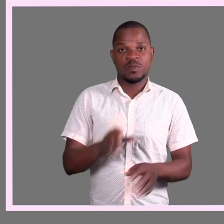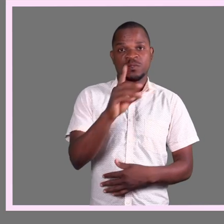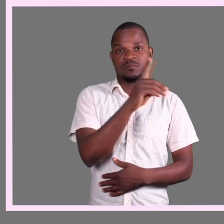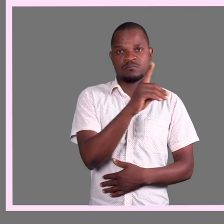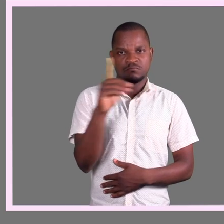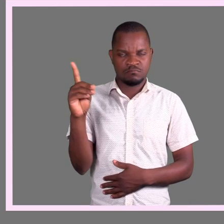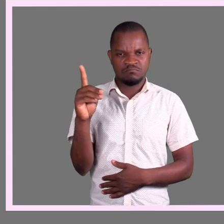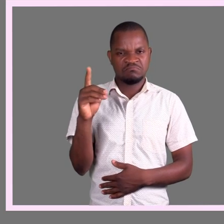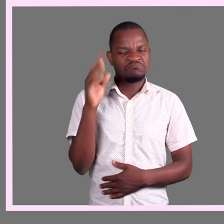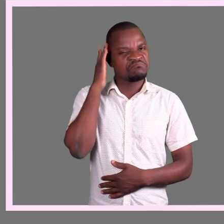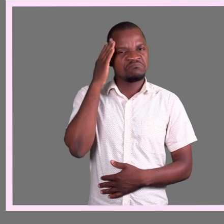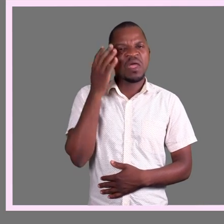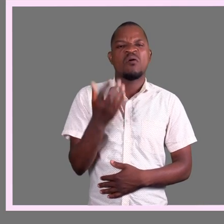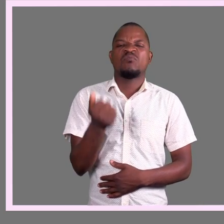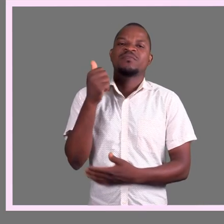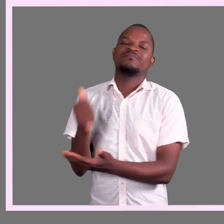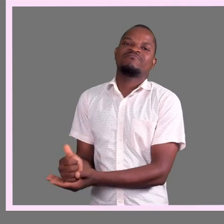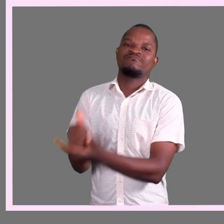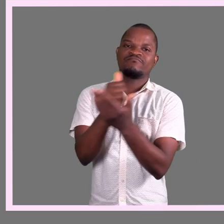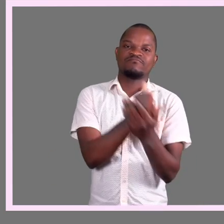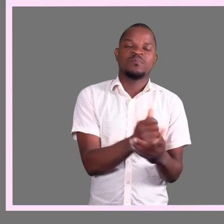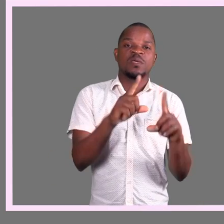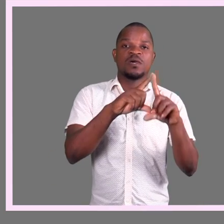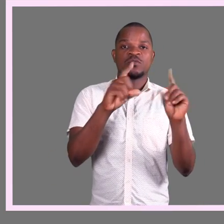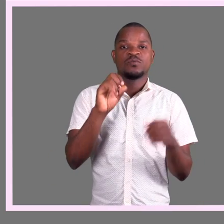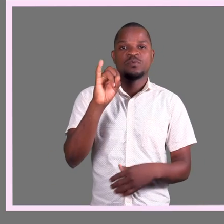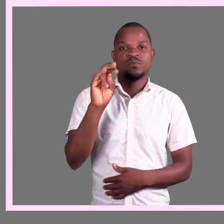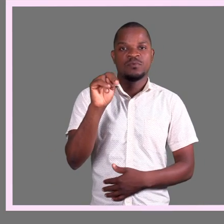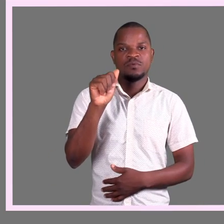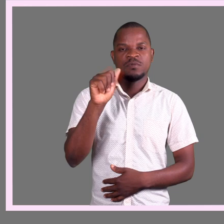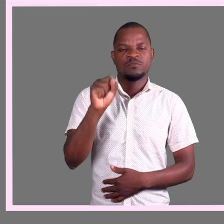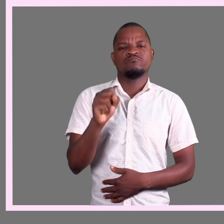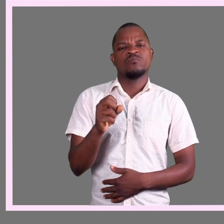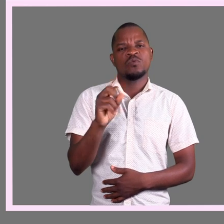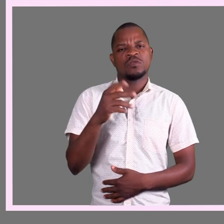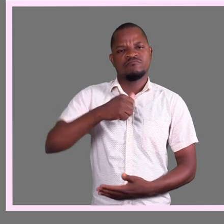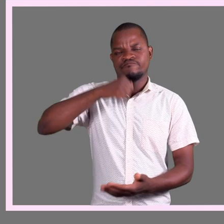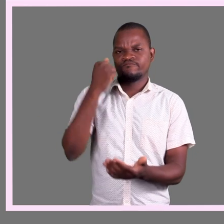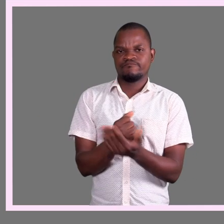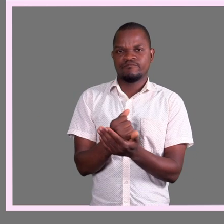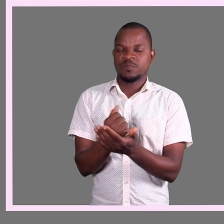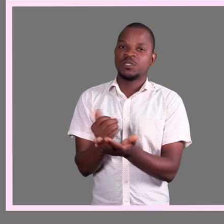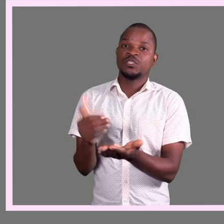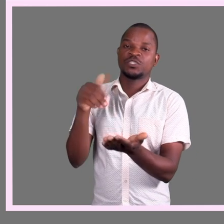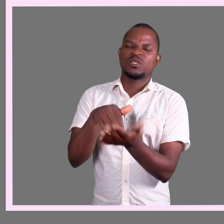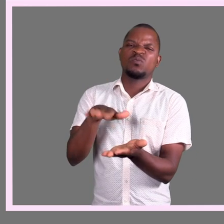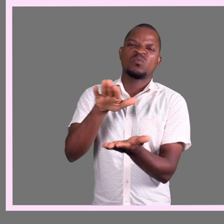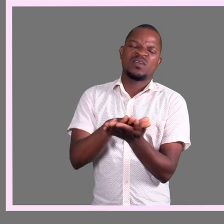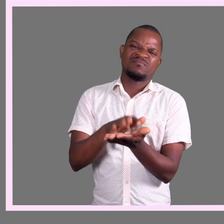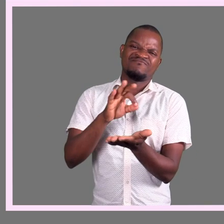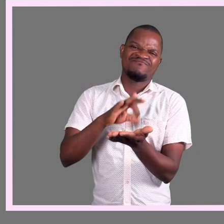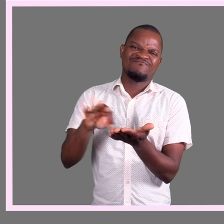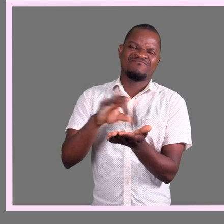Tendo uma criança deficiente, meu filho poderia beneficiar-se de alguma ajuda do INAS. Então eu aproximei-me ao círculo.